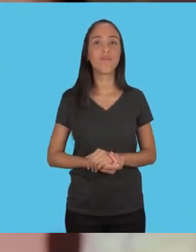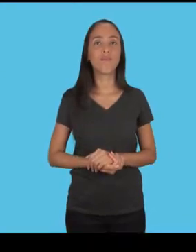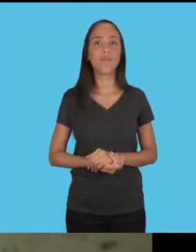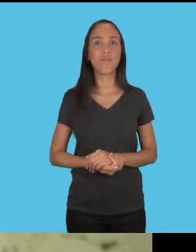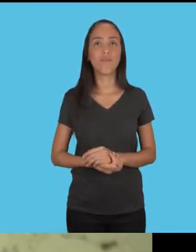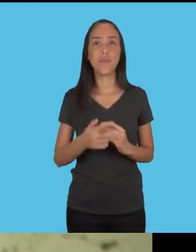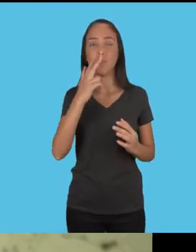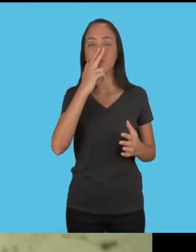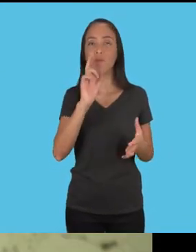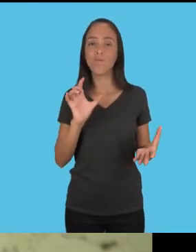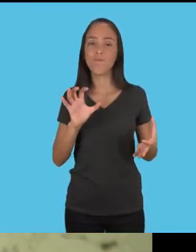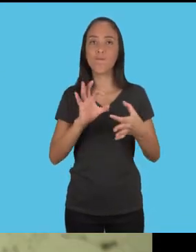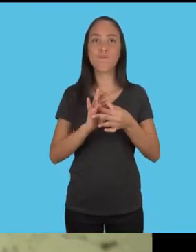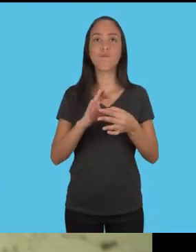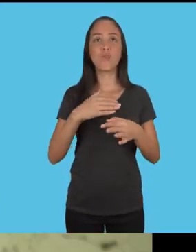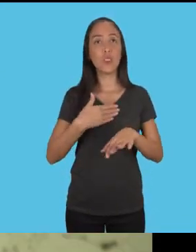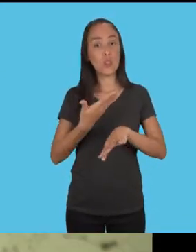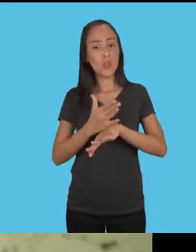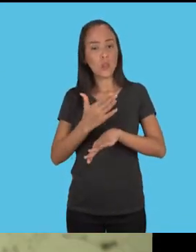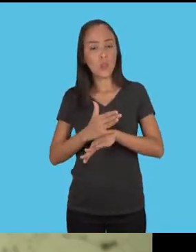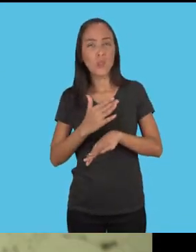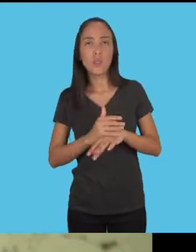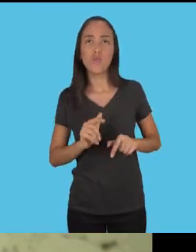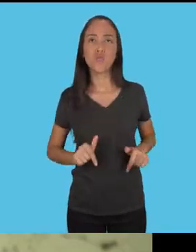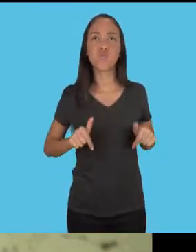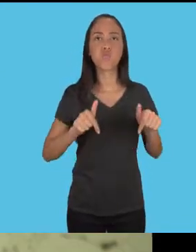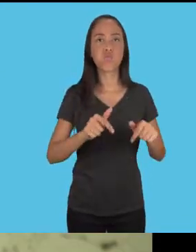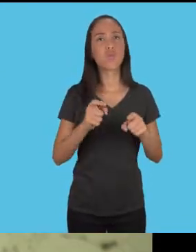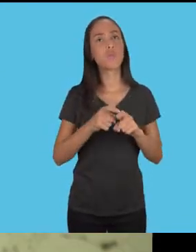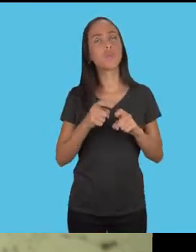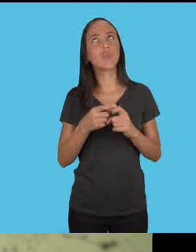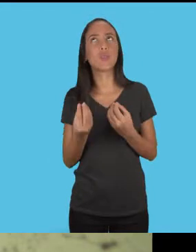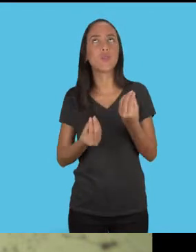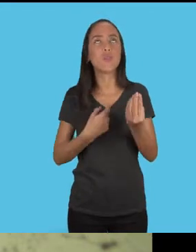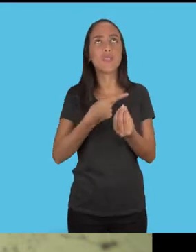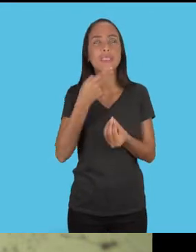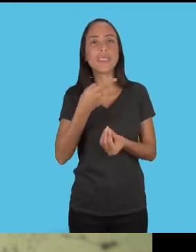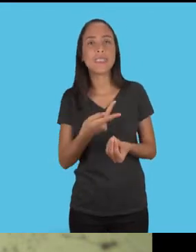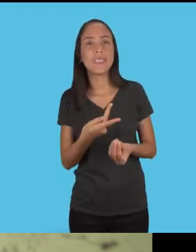ligado a uma prática médica, como eu diria,